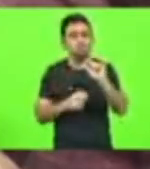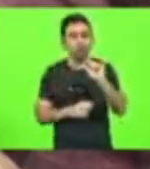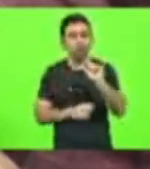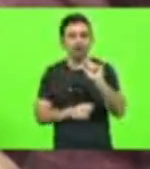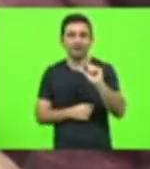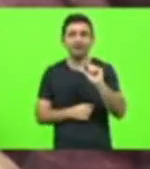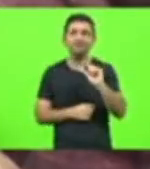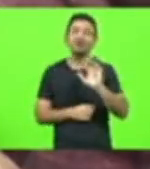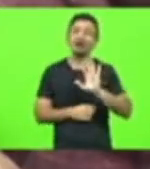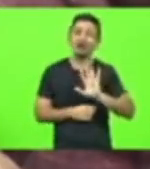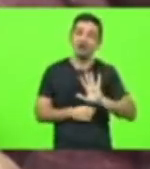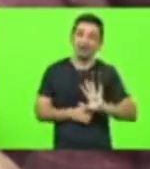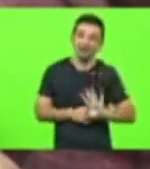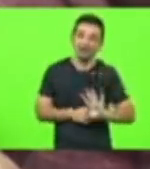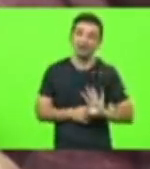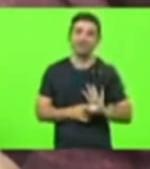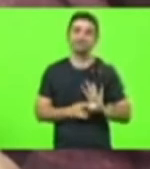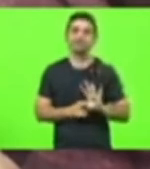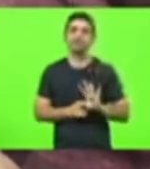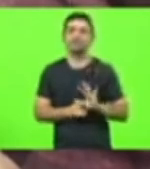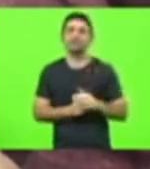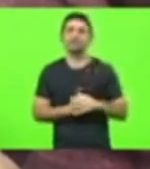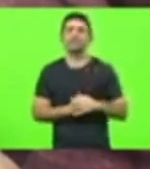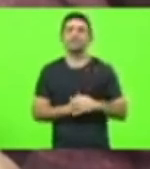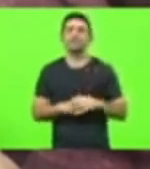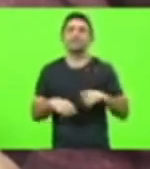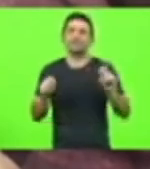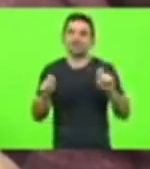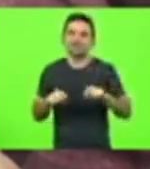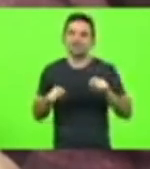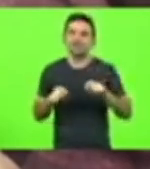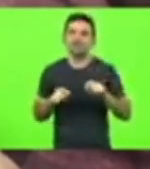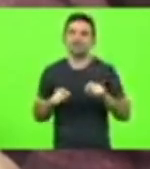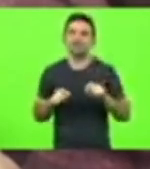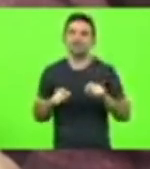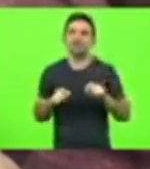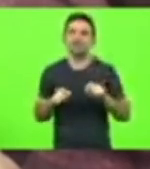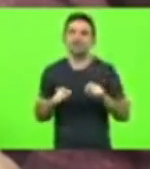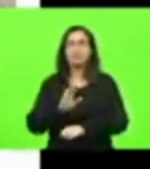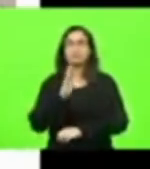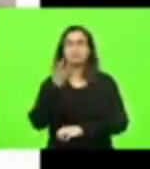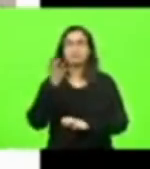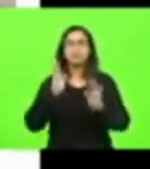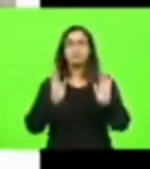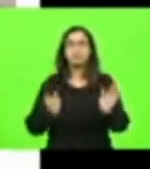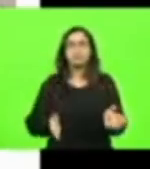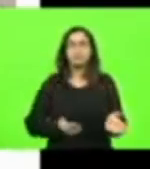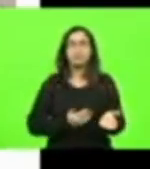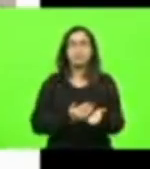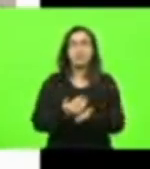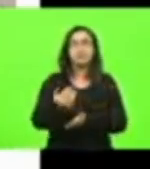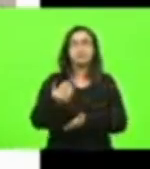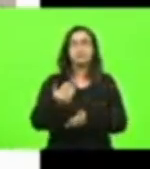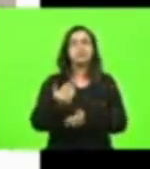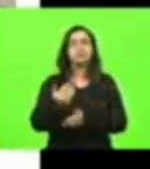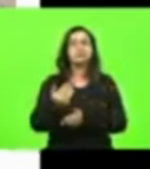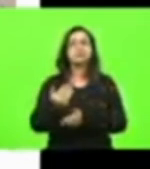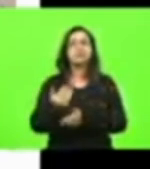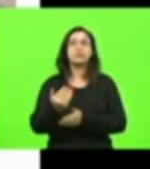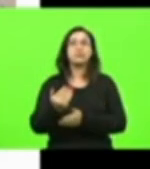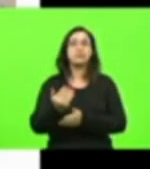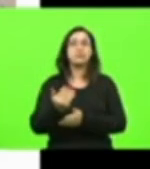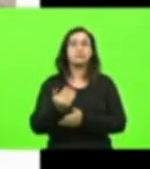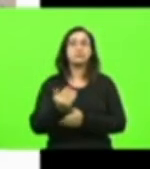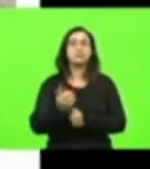Secretaria de Estado da Educação, que participaram da audiência pública, destacaram os esforços que estão fazendo para implementar as